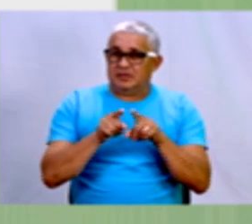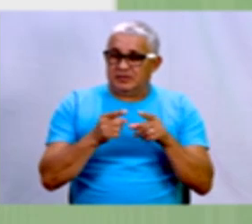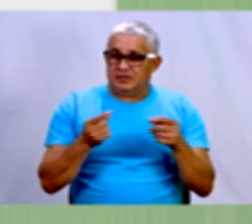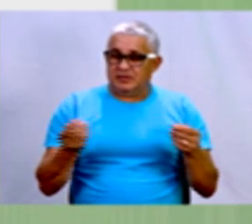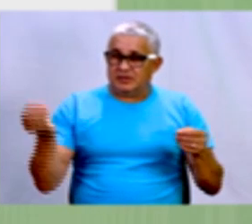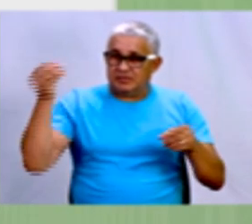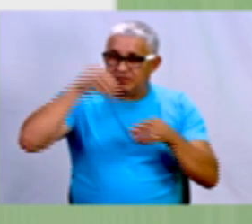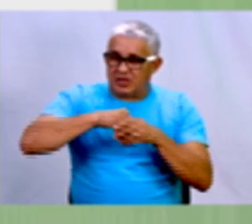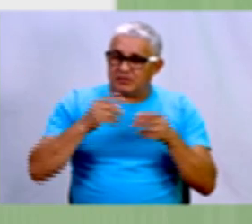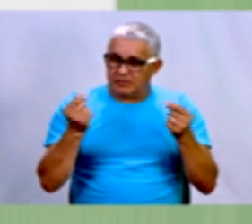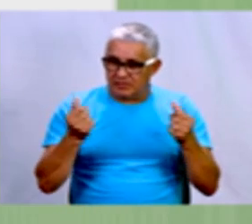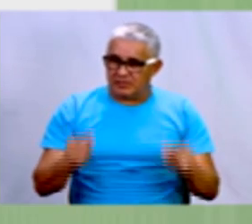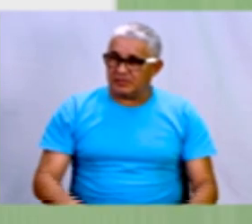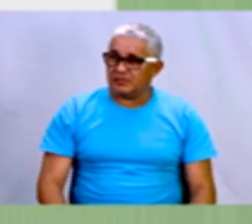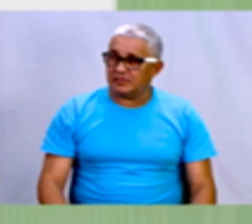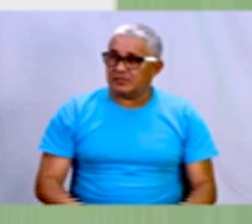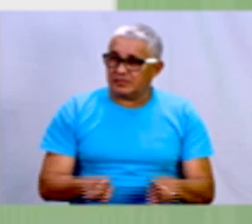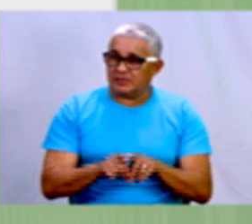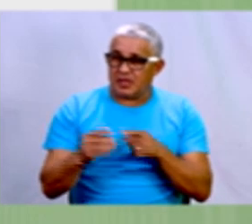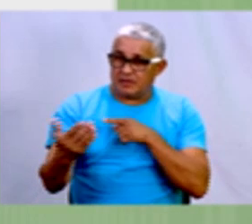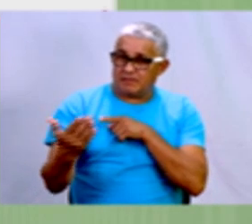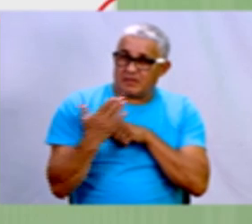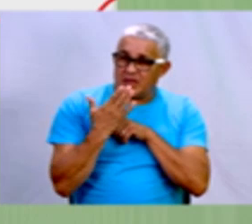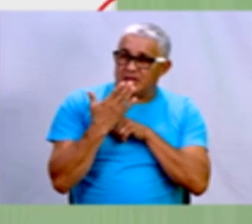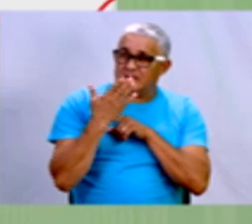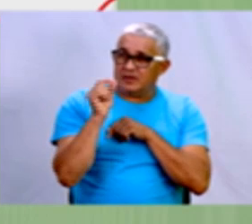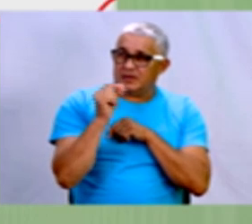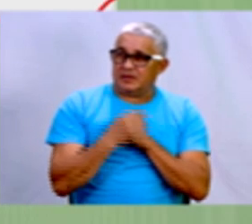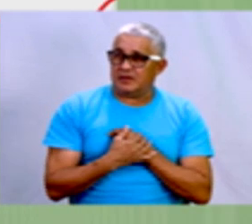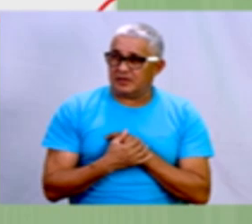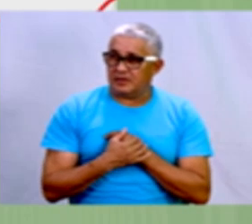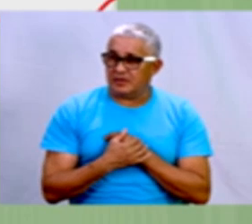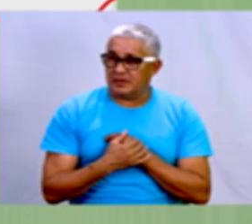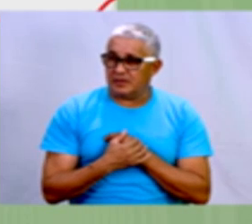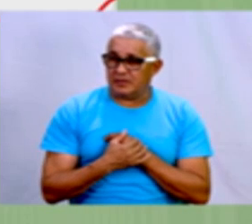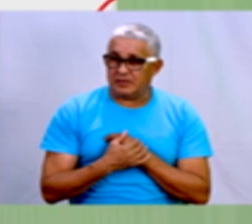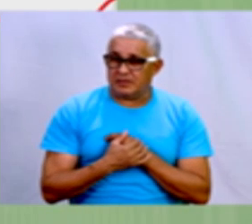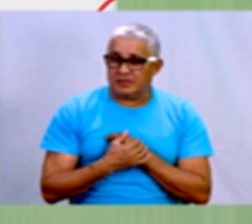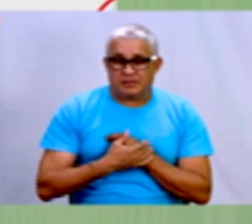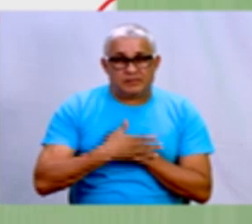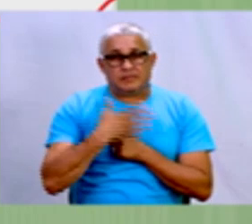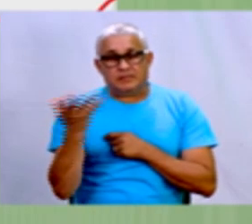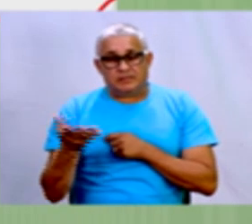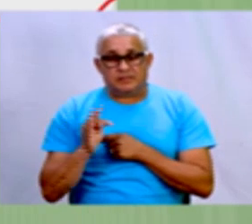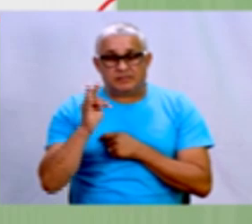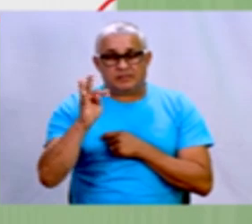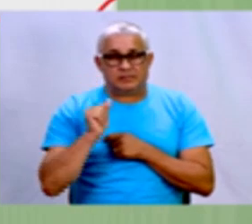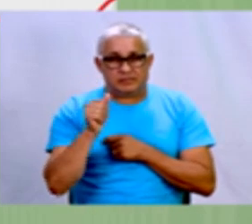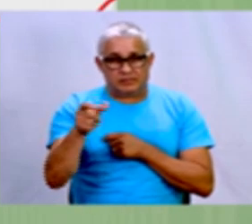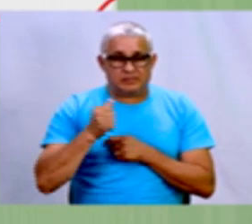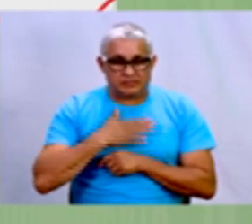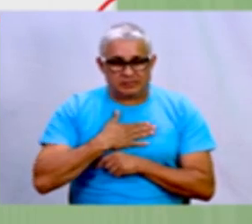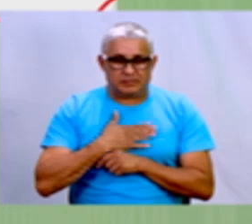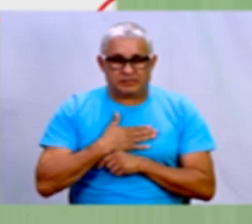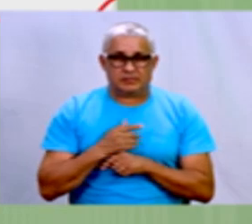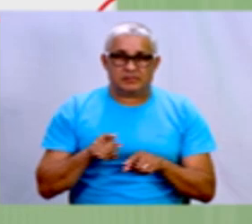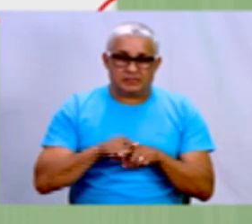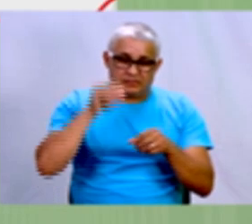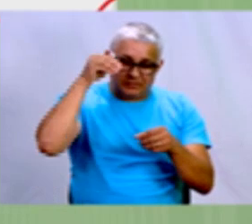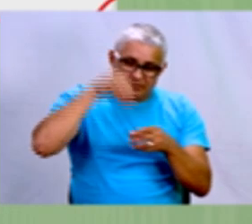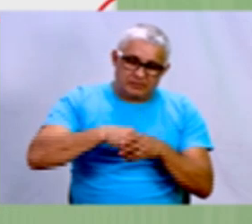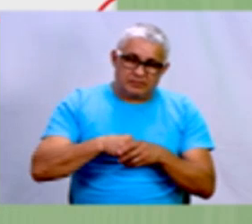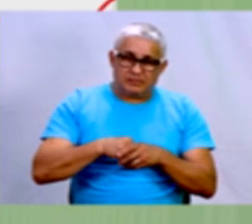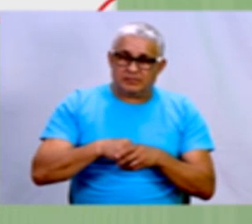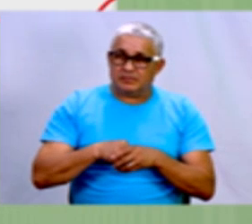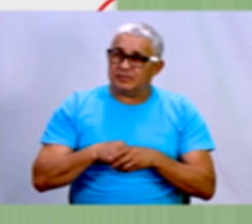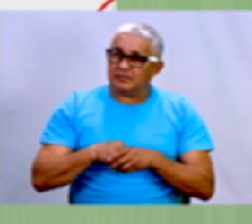entrou. E aqui ele vai me mostrar qual que foi a minha taxa. A minha taxa interna de retorno